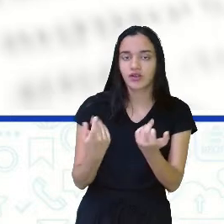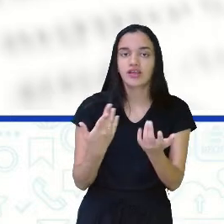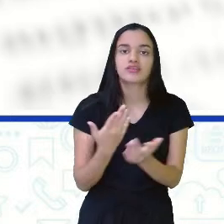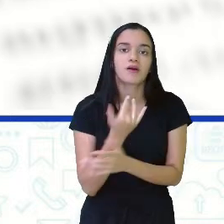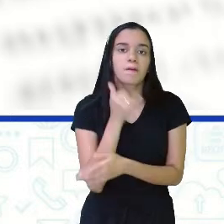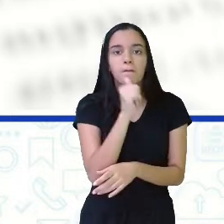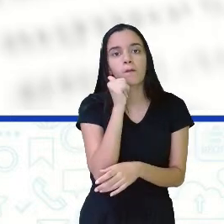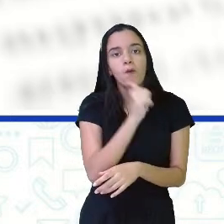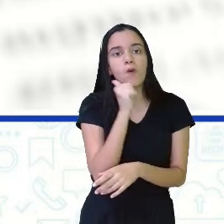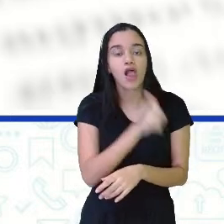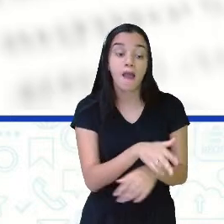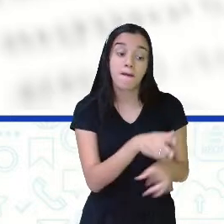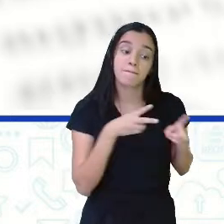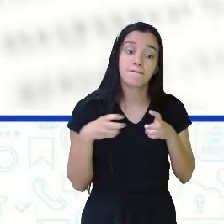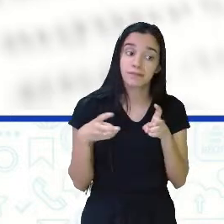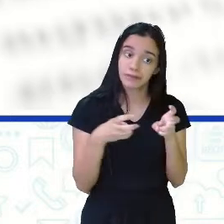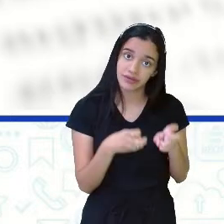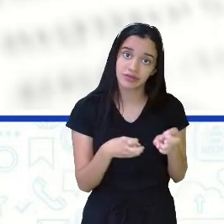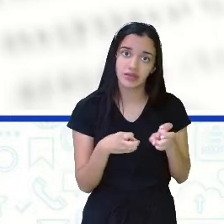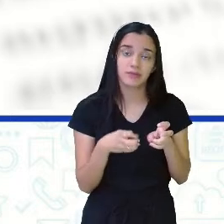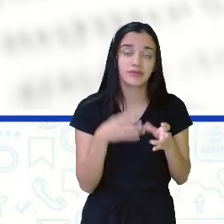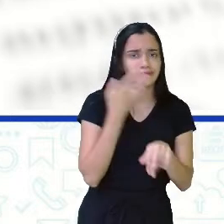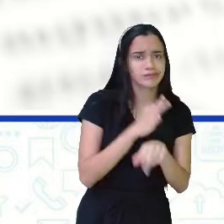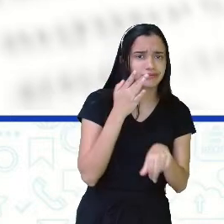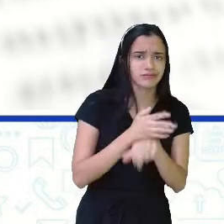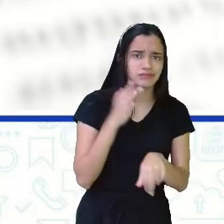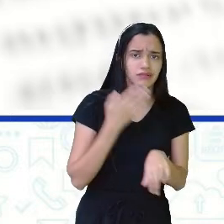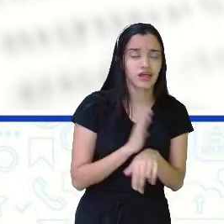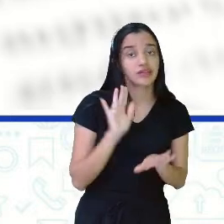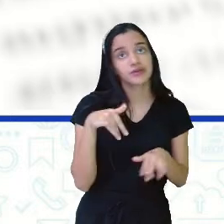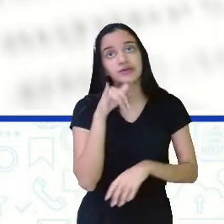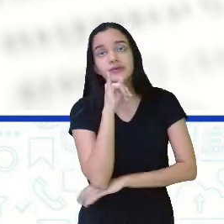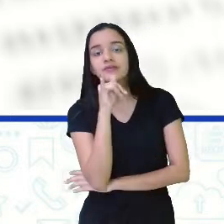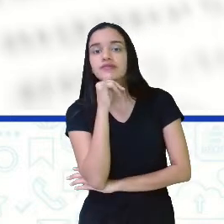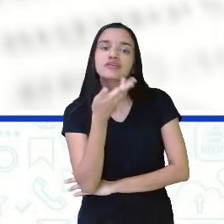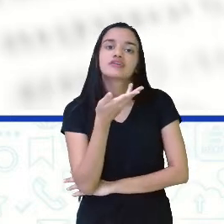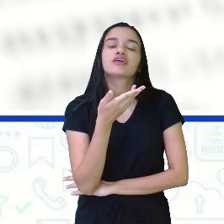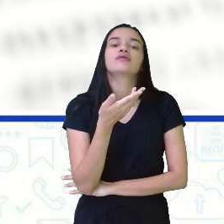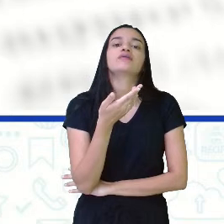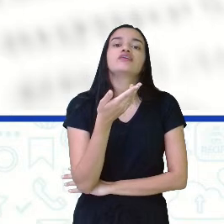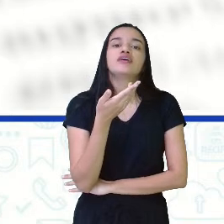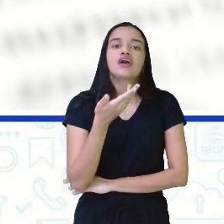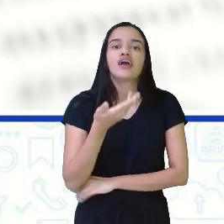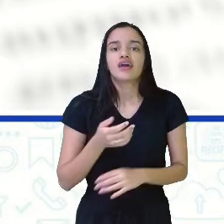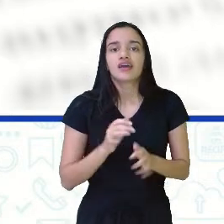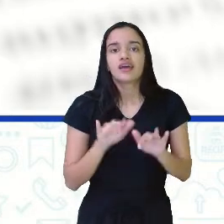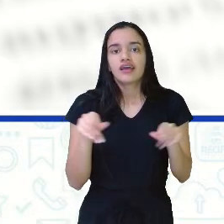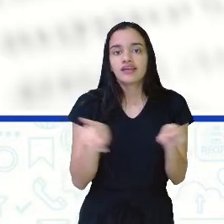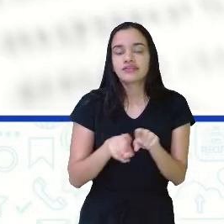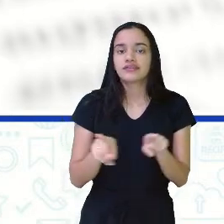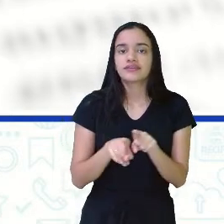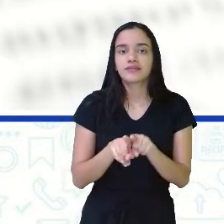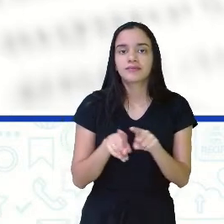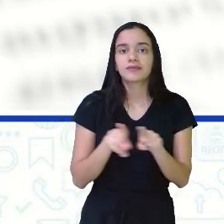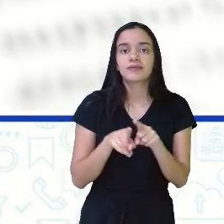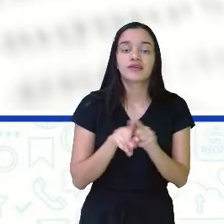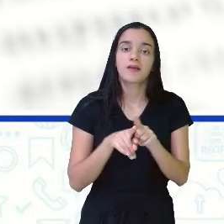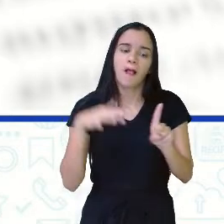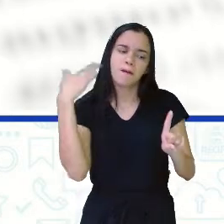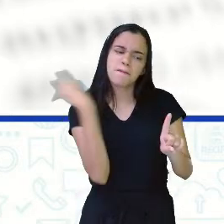mulher pode ser percebida em termos práticos, por exemplo, nas sucessivas